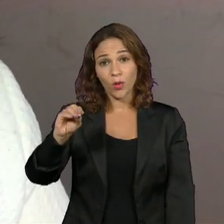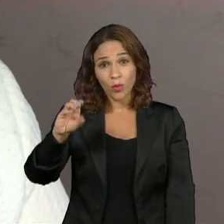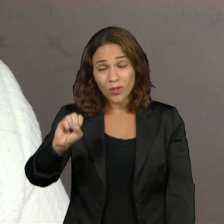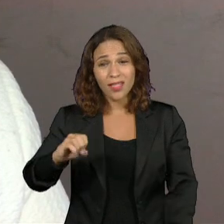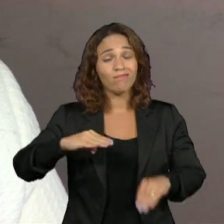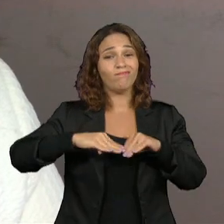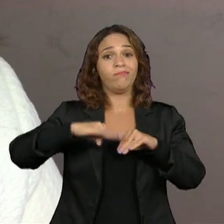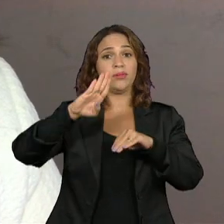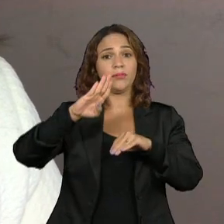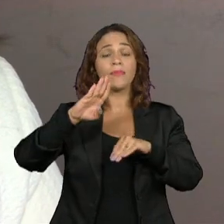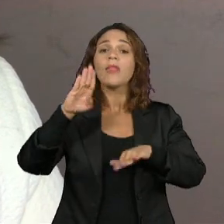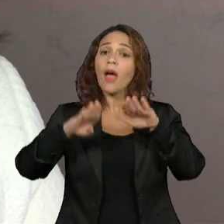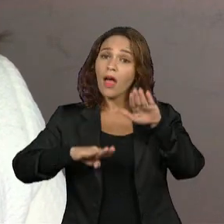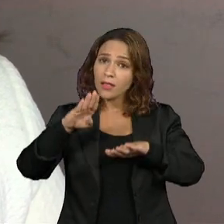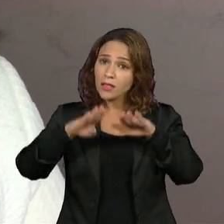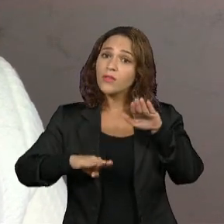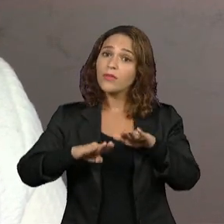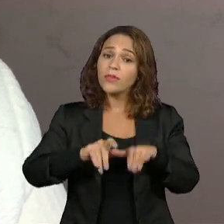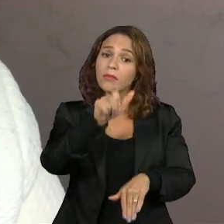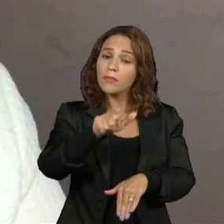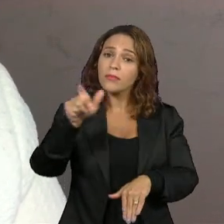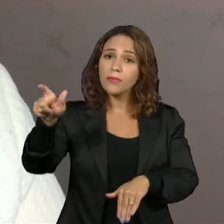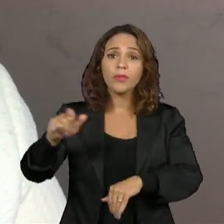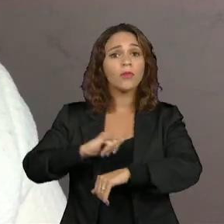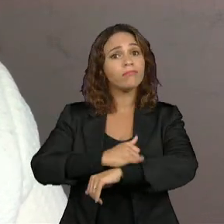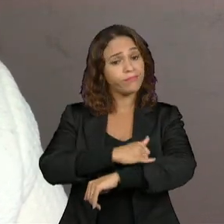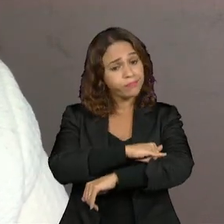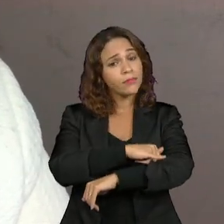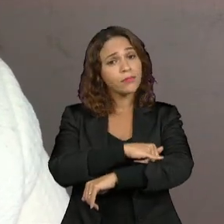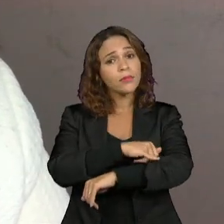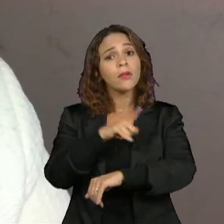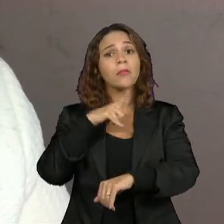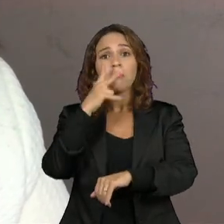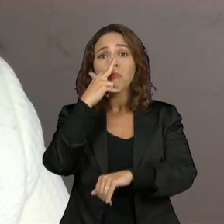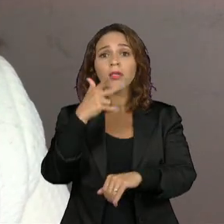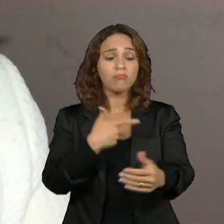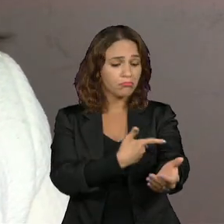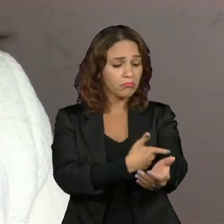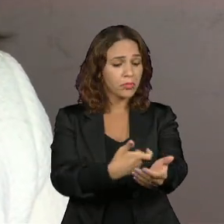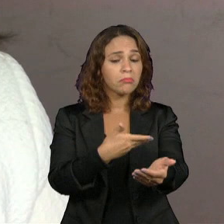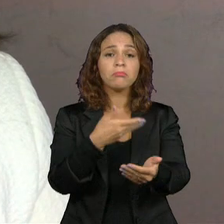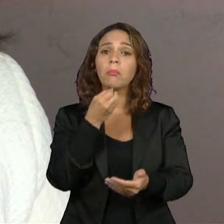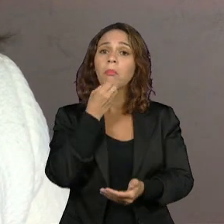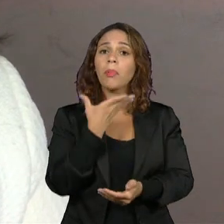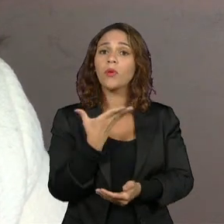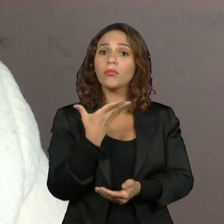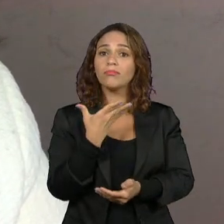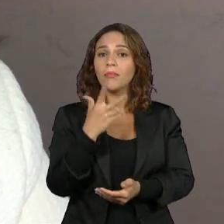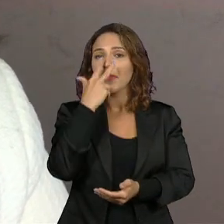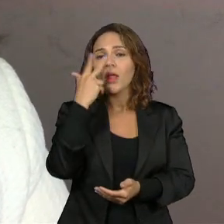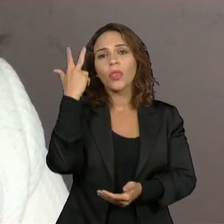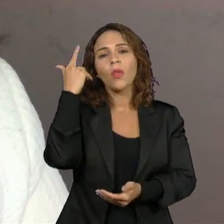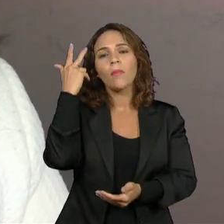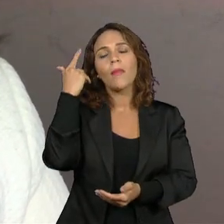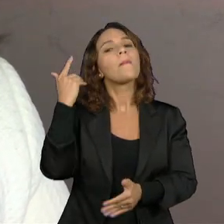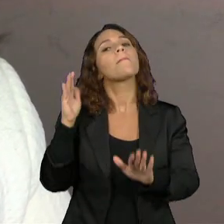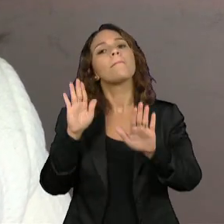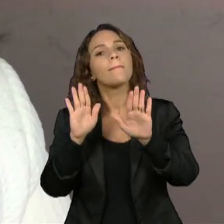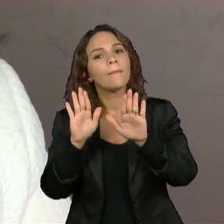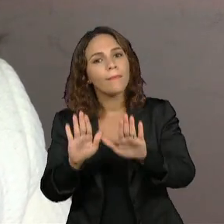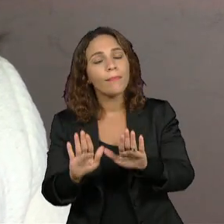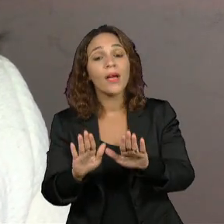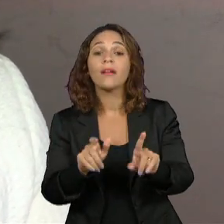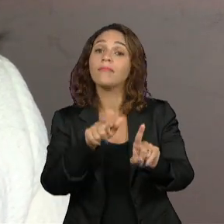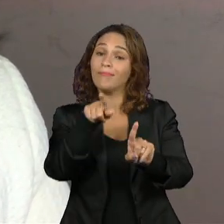estar normais nas pessoas com excesso de peso. E isso não exclui que essa pessoa